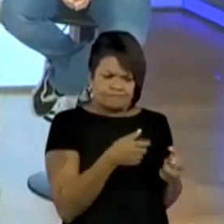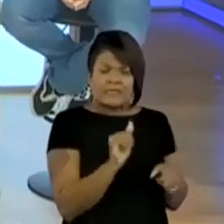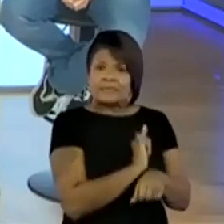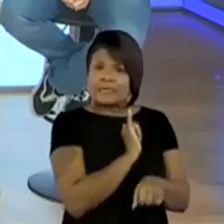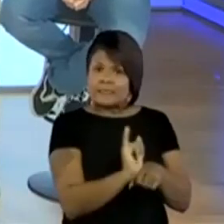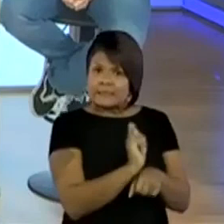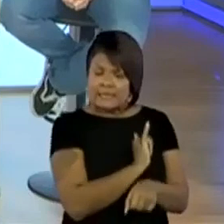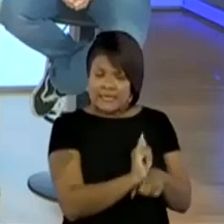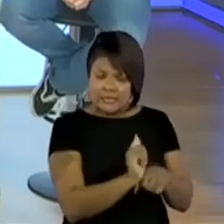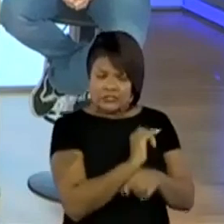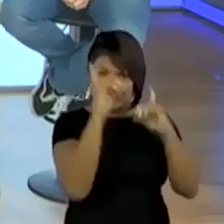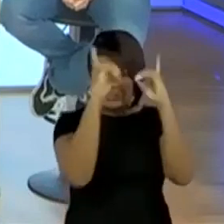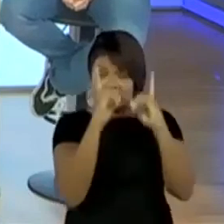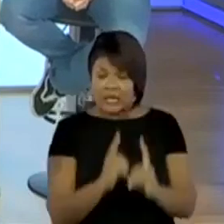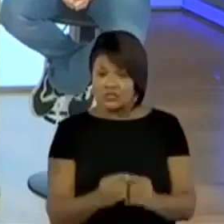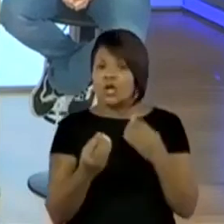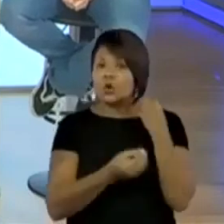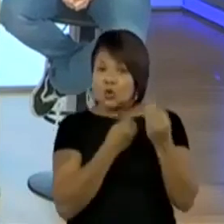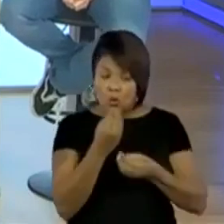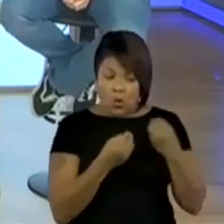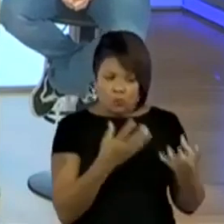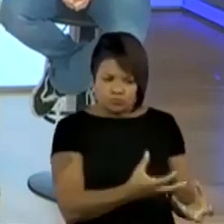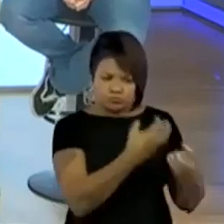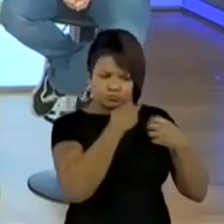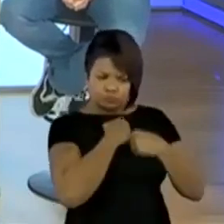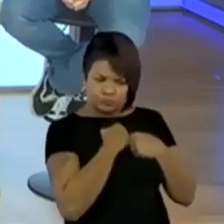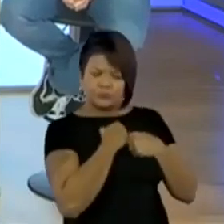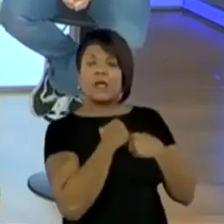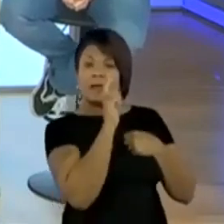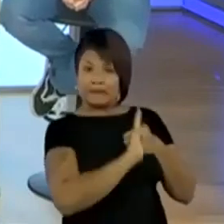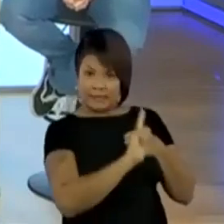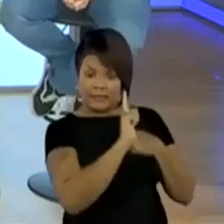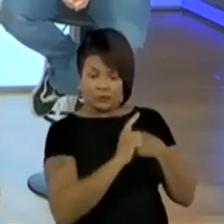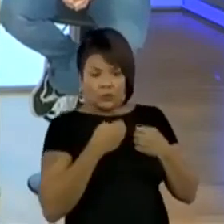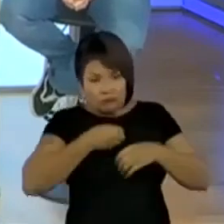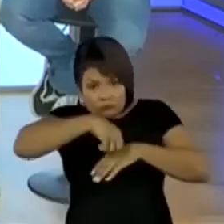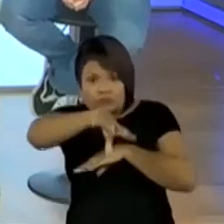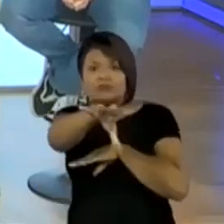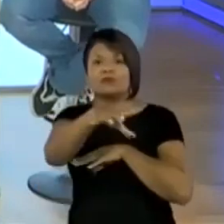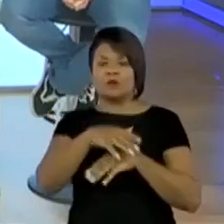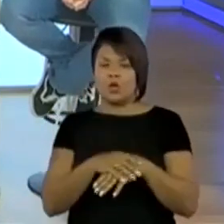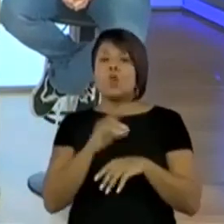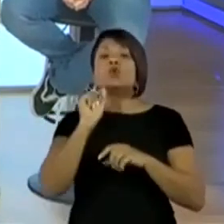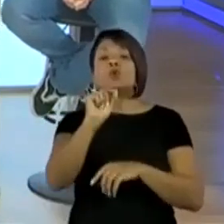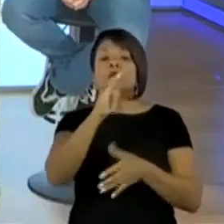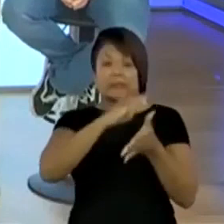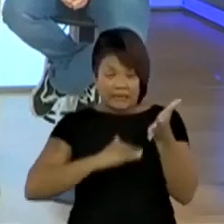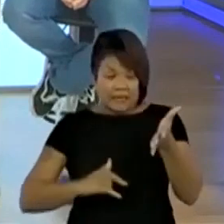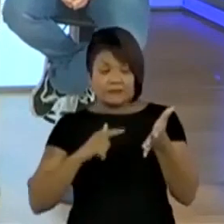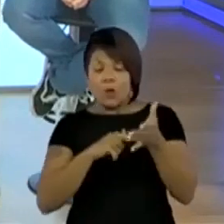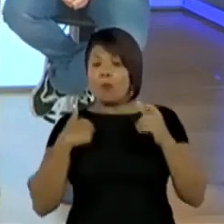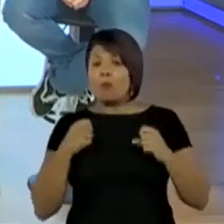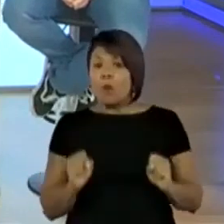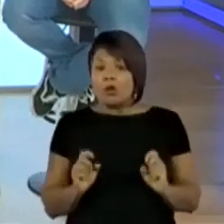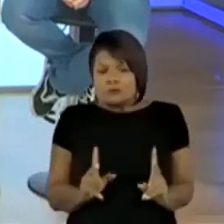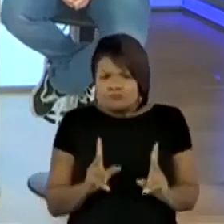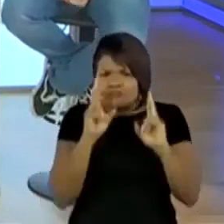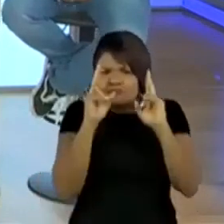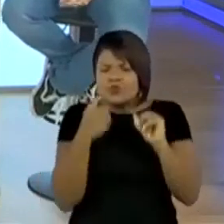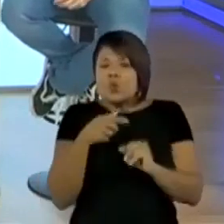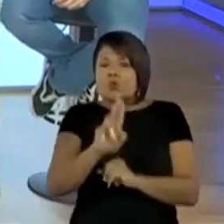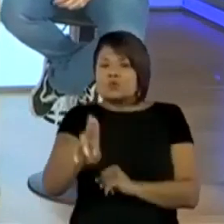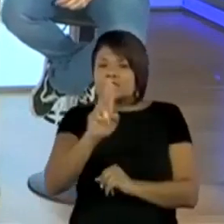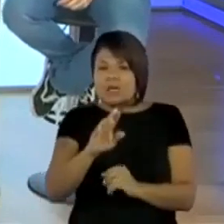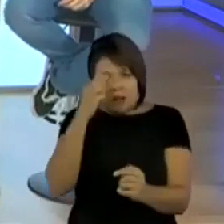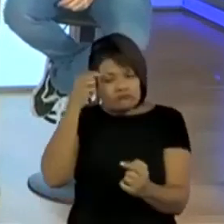realmente tomar conta, né, dessa literatura, trazer para a gente, e o que desse texto eu posso utilizar pensando